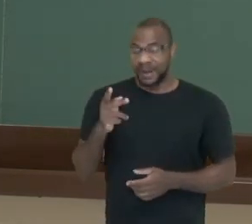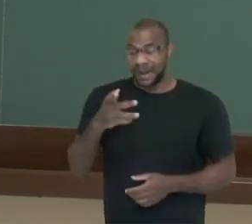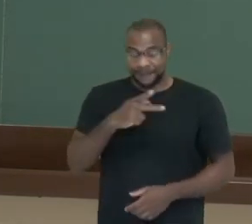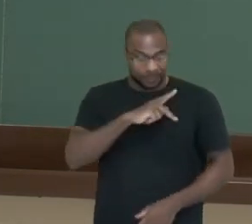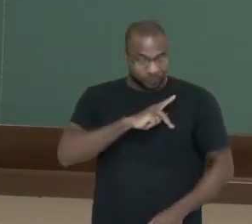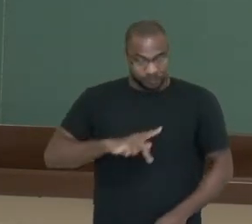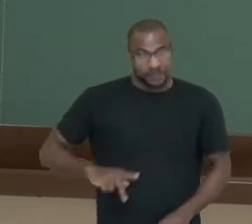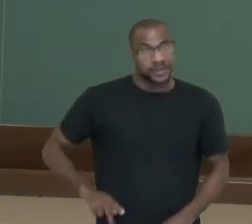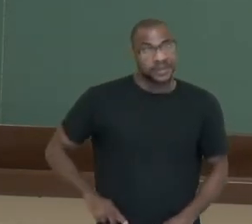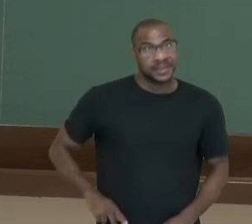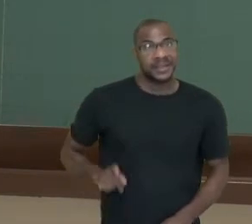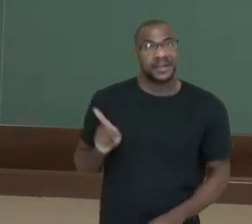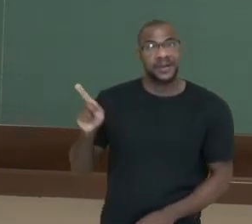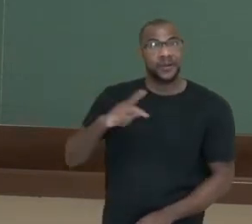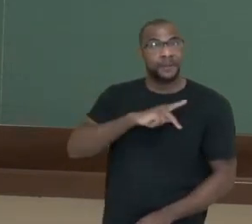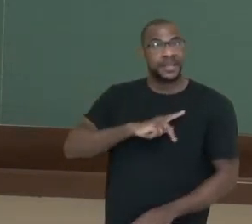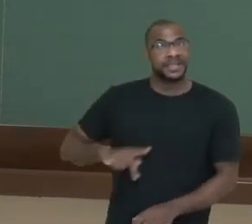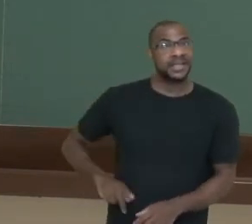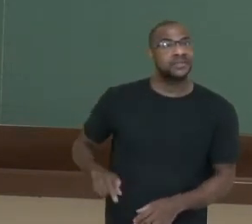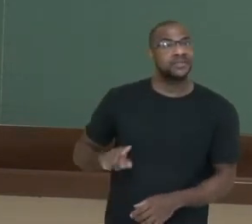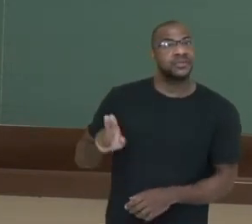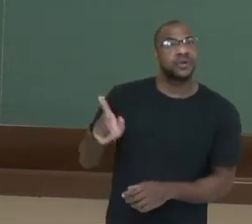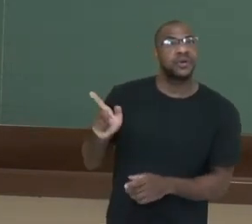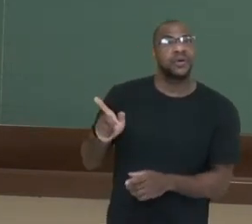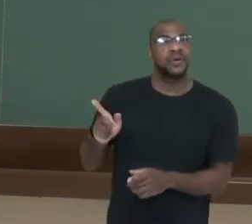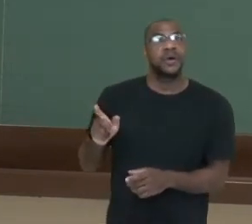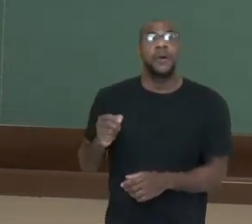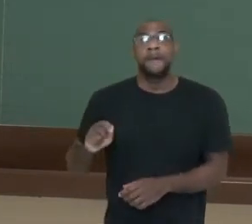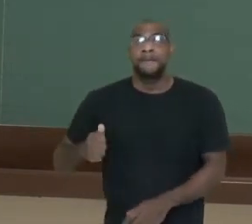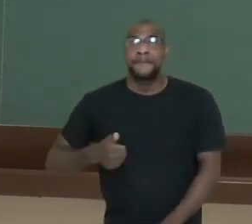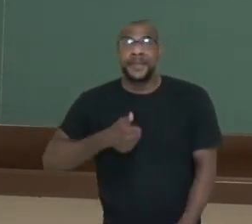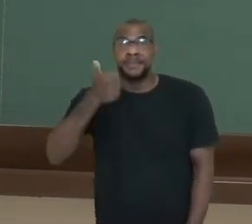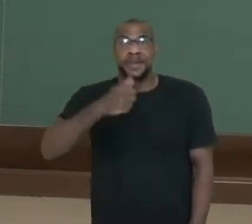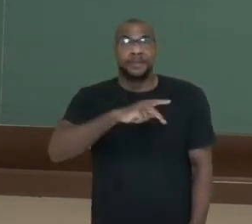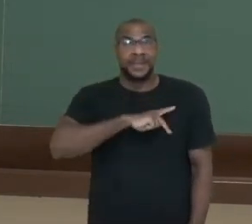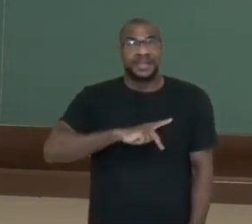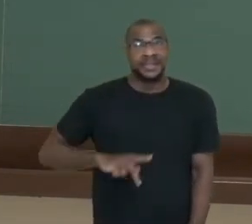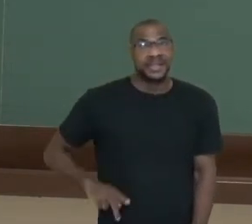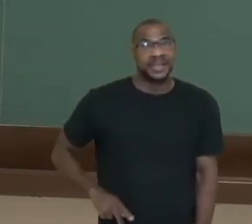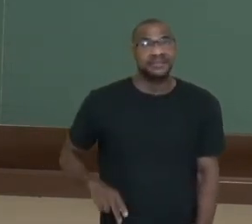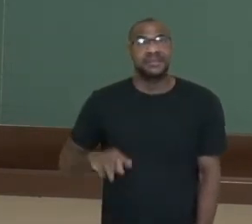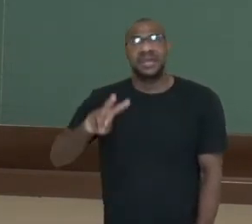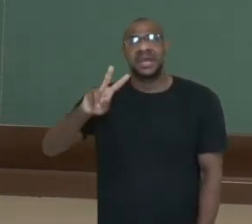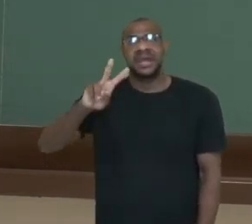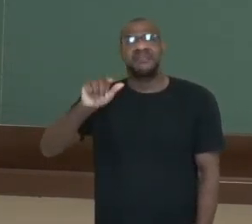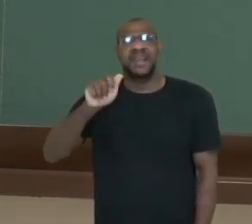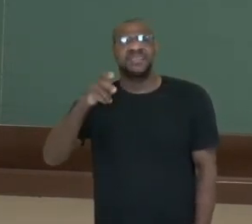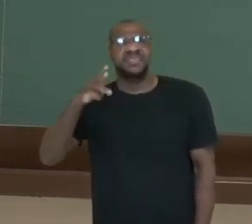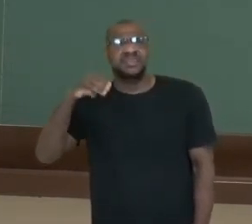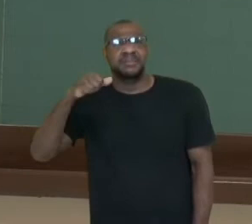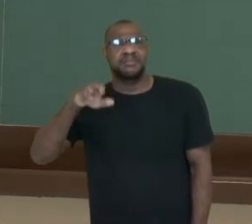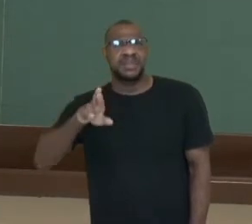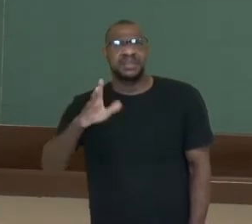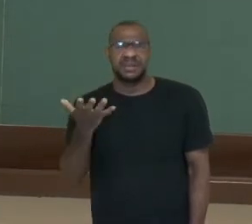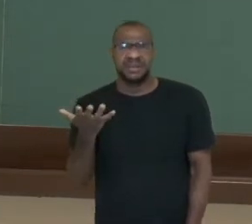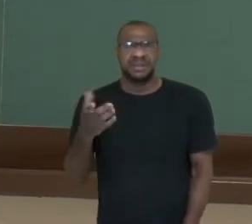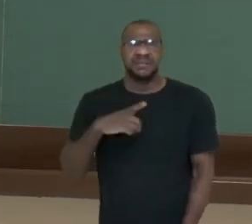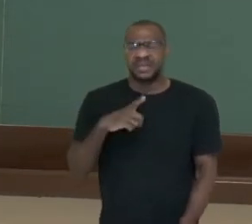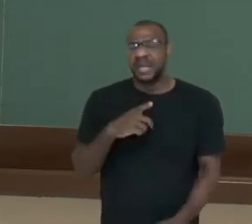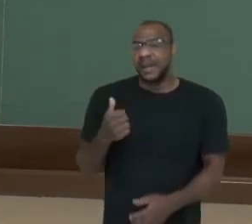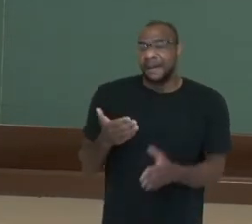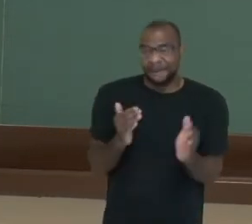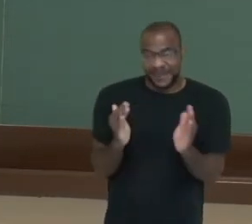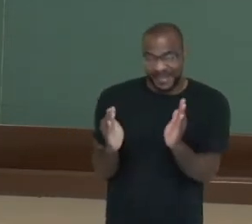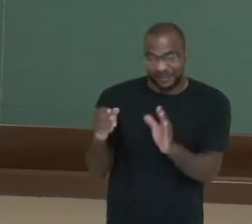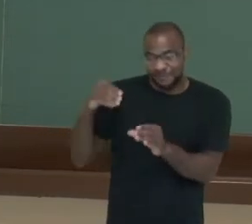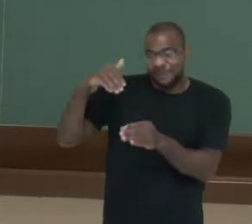entra em 1994 como sendo o primeiro presidente desse primeiro momento de